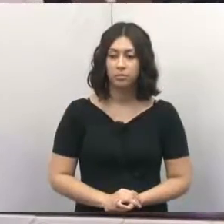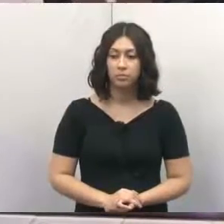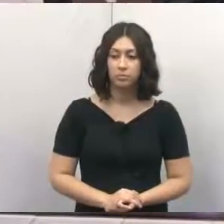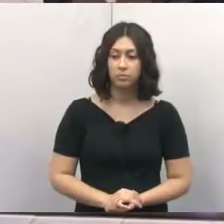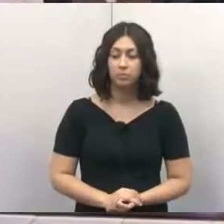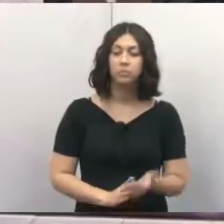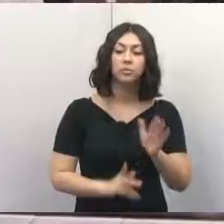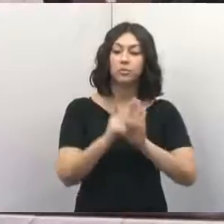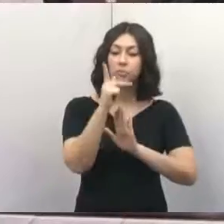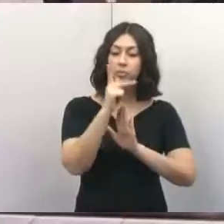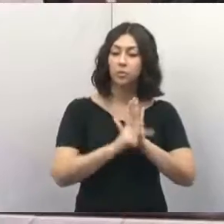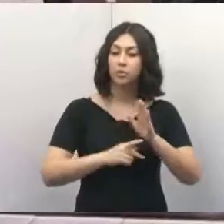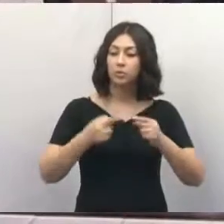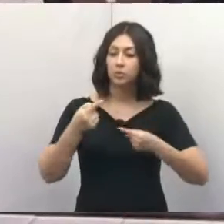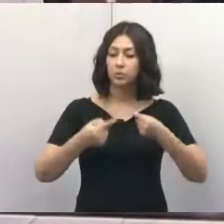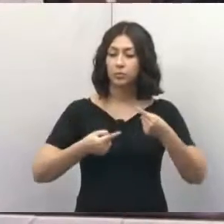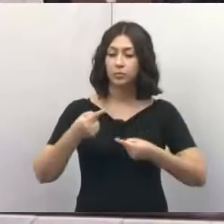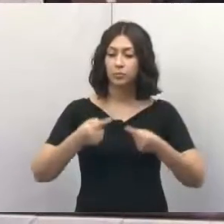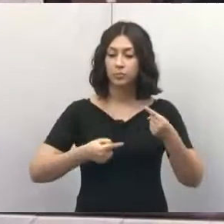O projeto está em discussão.